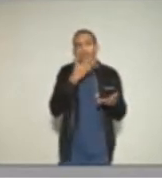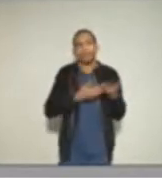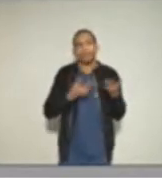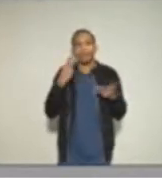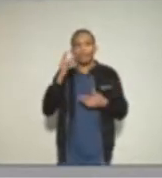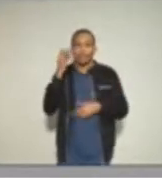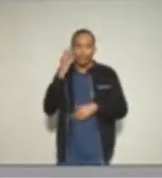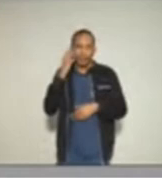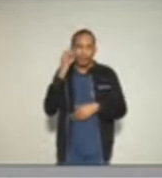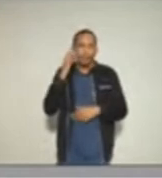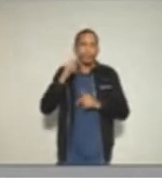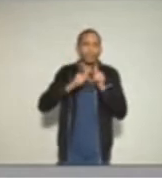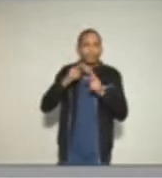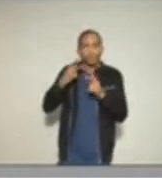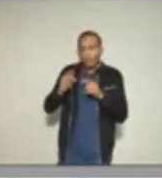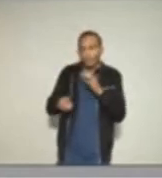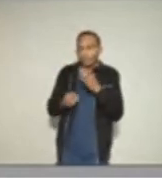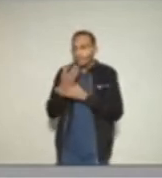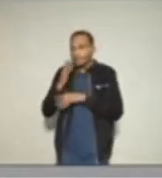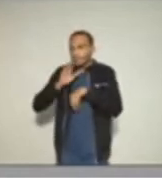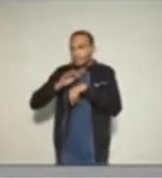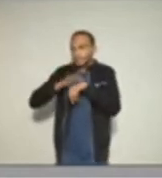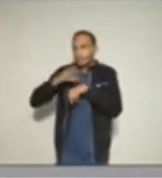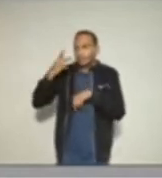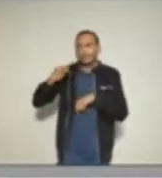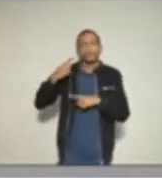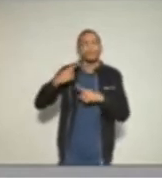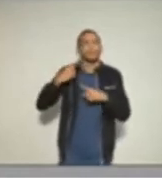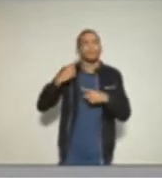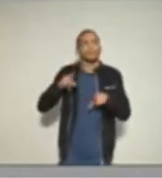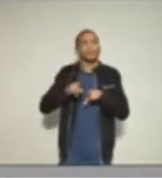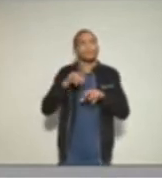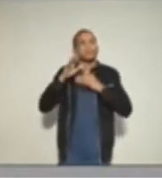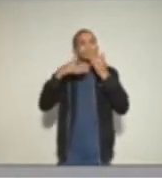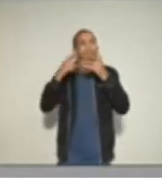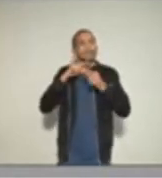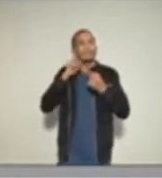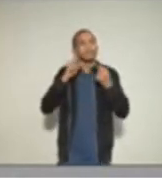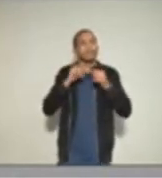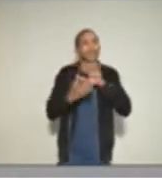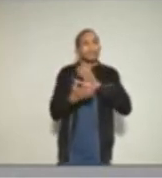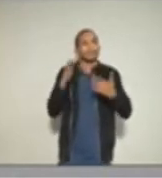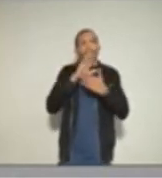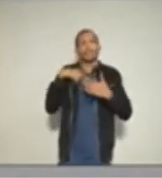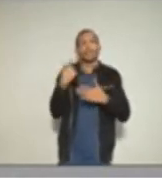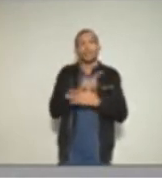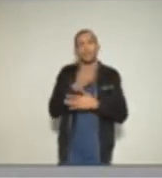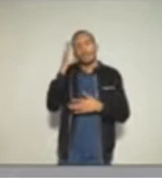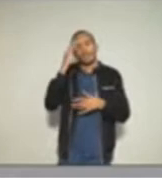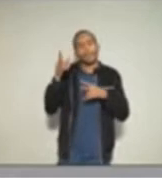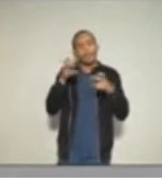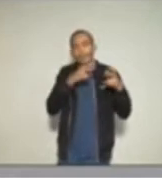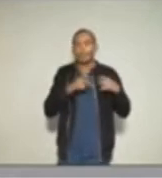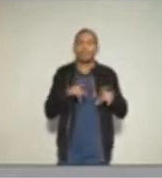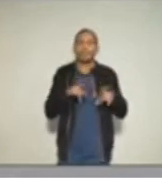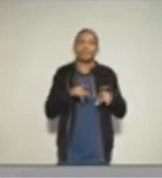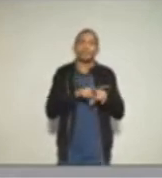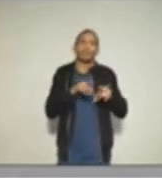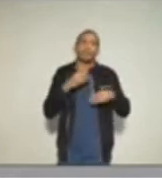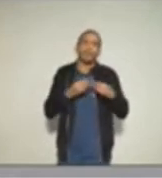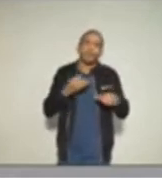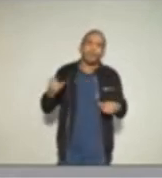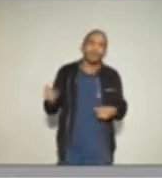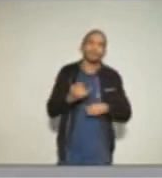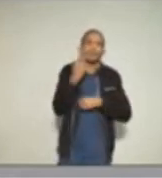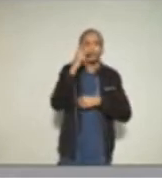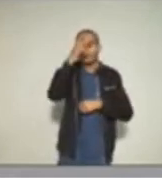mas um trabalho que o Bruno desenvolveu, que ele defendia muito essa questão ambiental. Todos nós reconhecemos a importância que